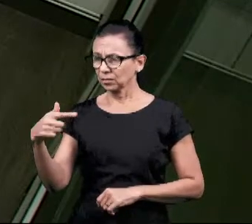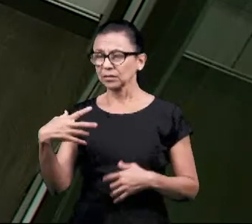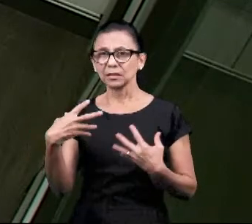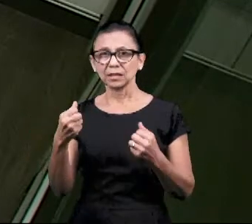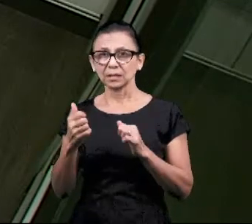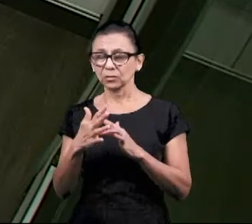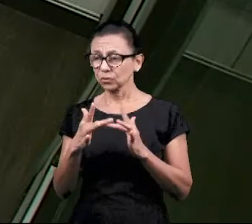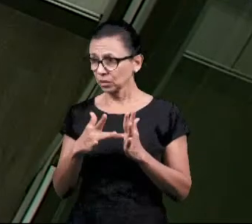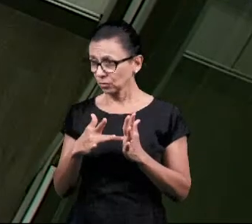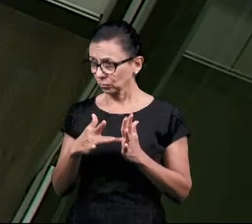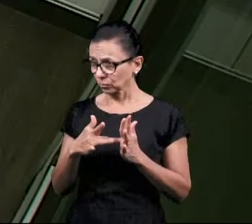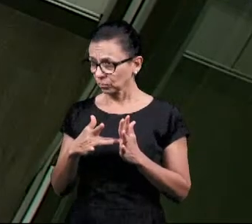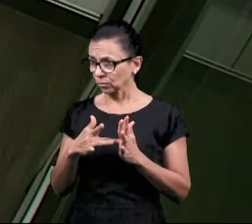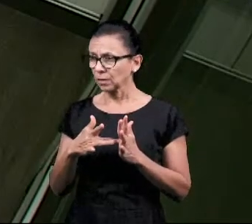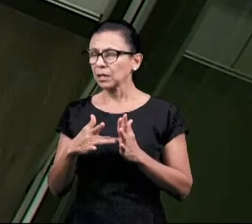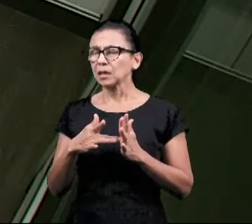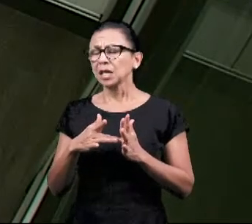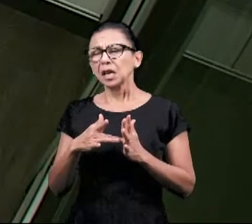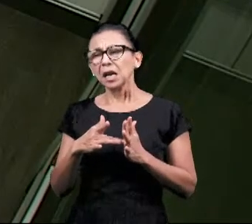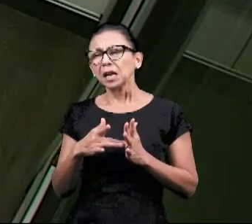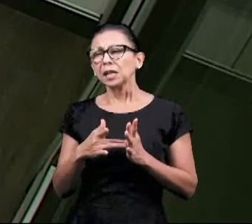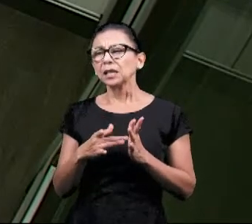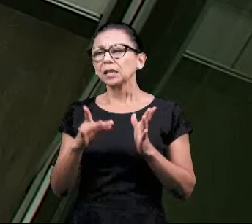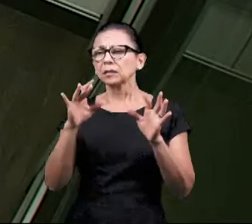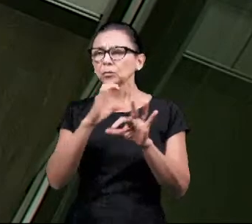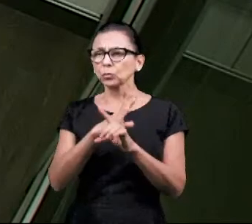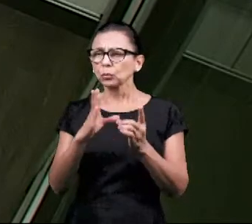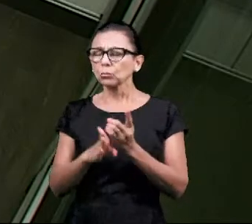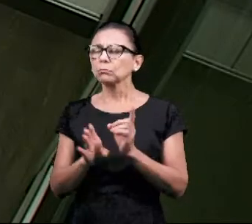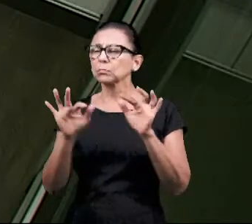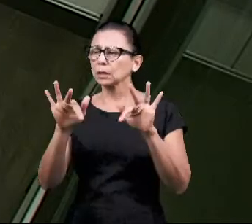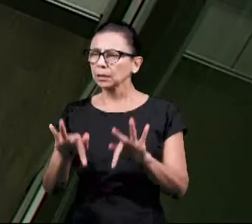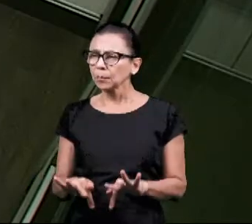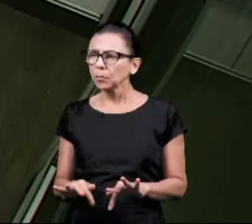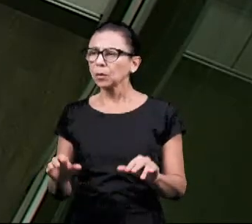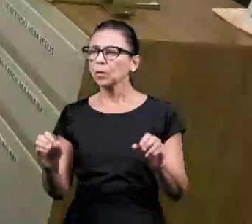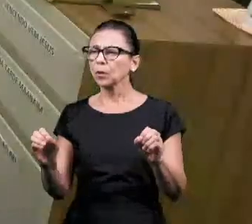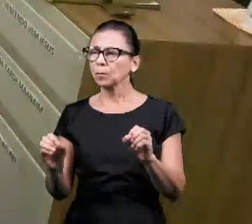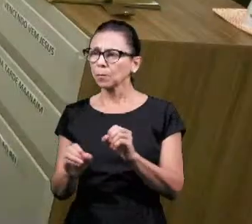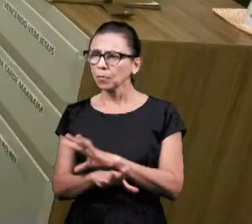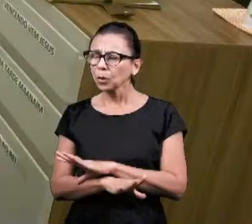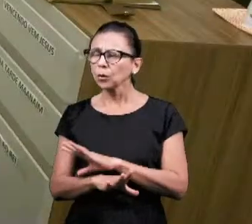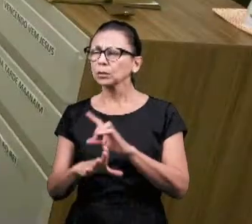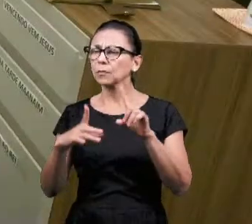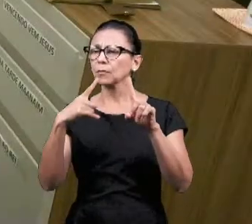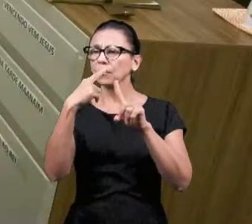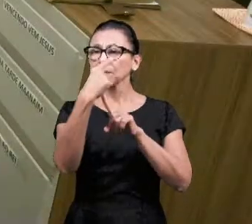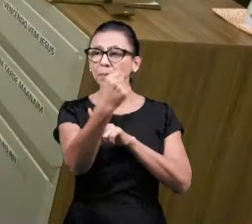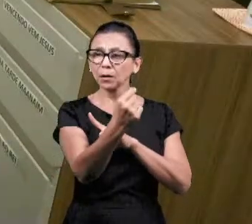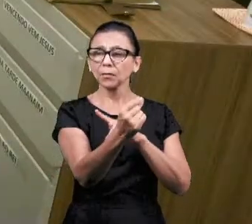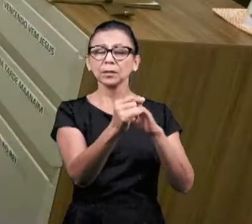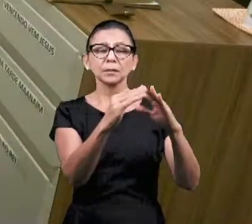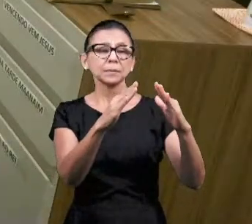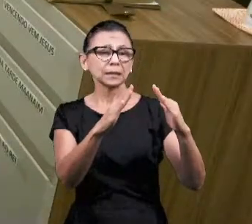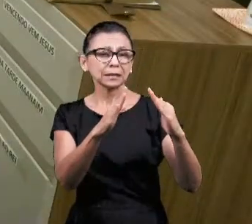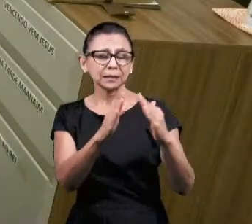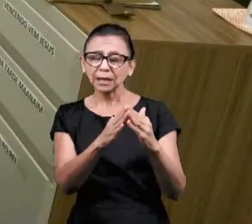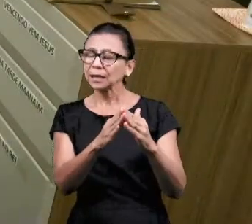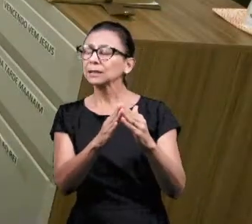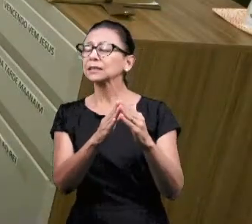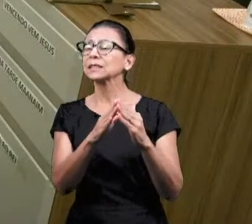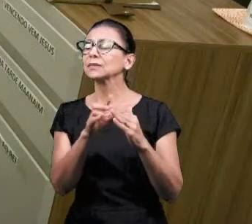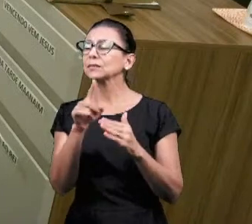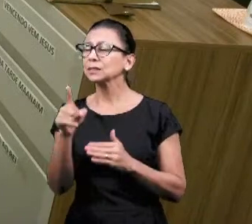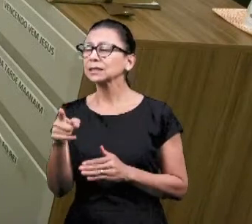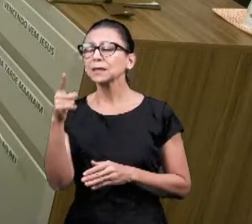da igreja convicto de que poderia acontecer alguma coisa, os amigos fazerem